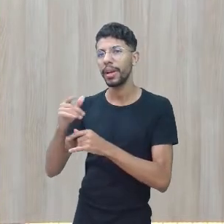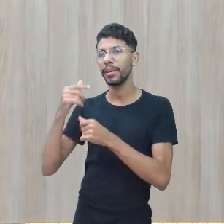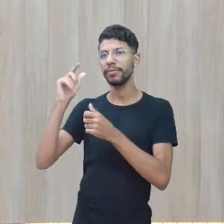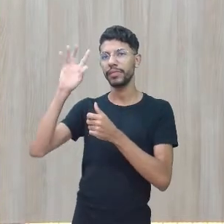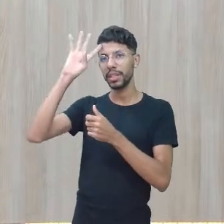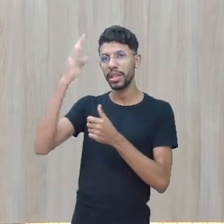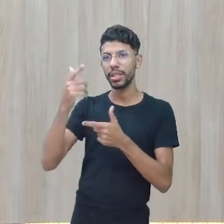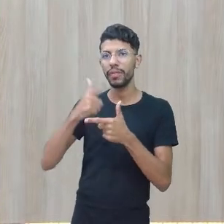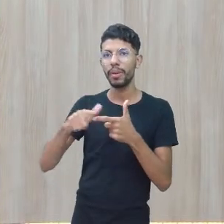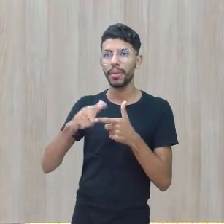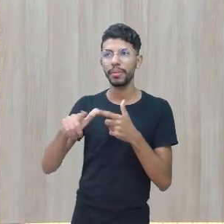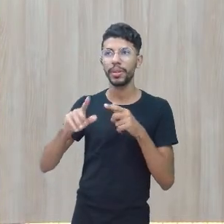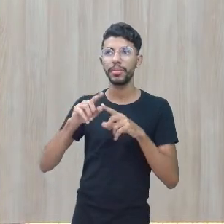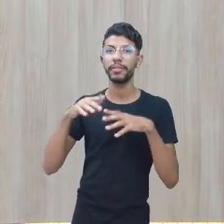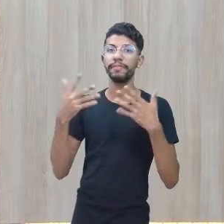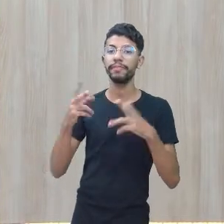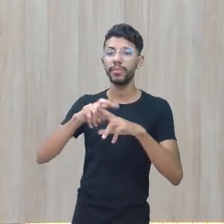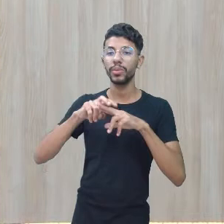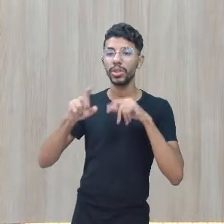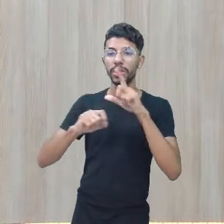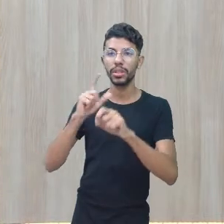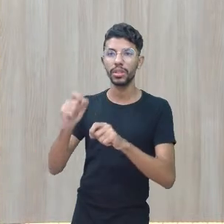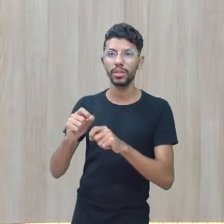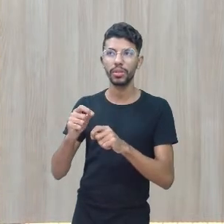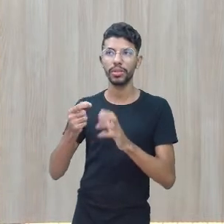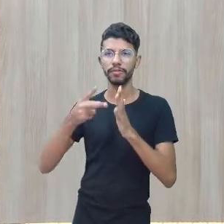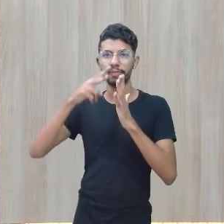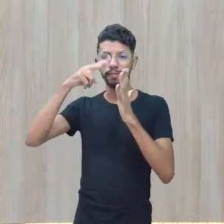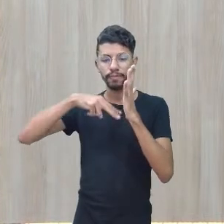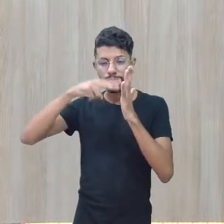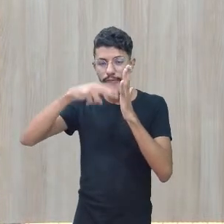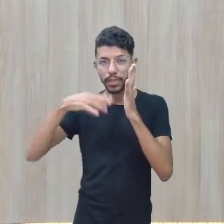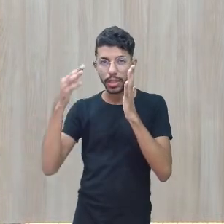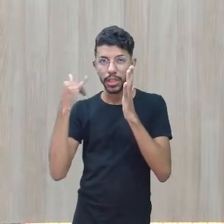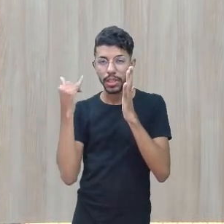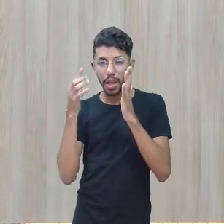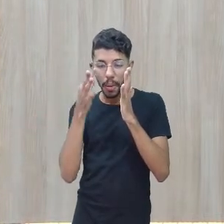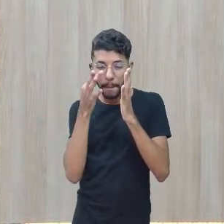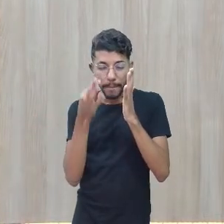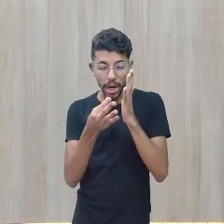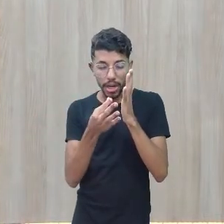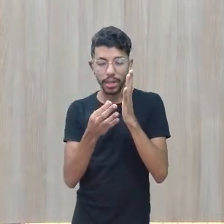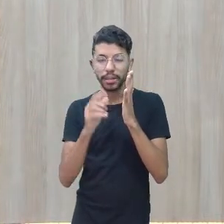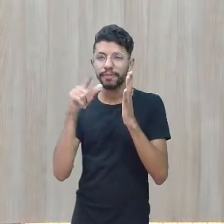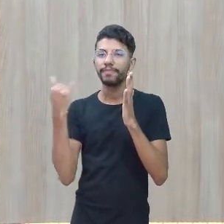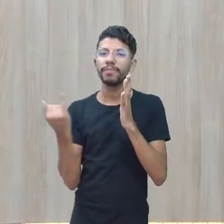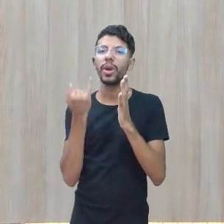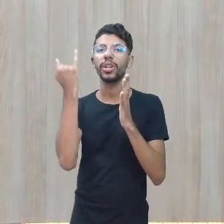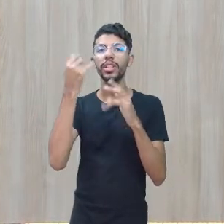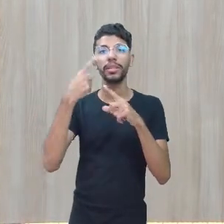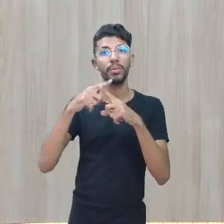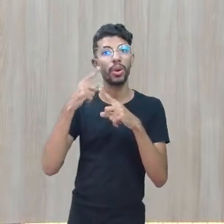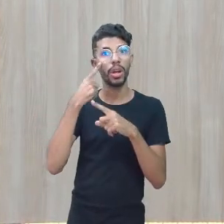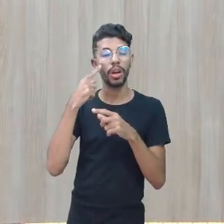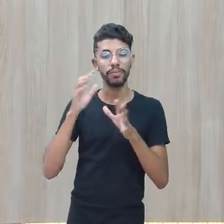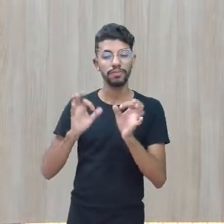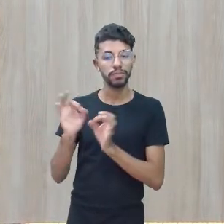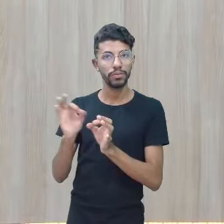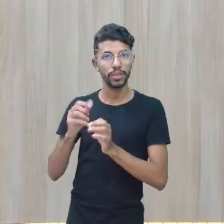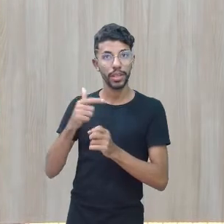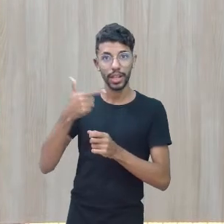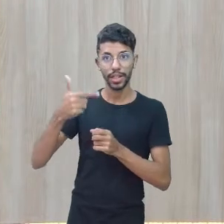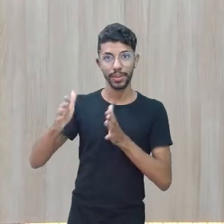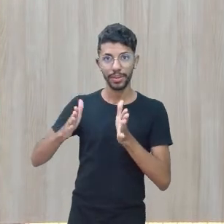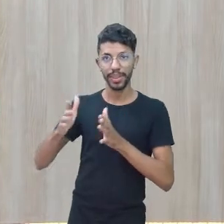problema. E é por isso que aquele primeiro tópico de ler atentamente é super importante, porque o planejamento, que é a segunda etapa,